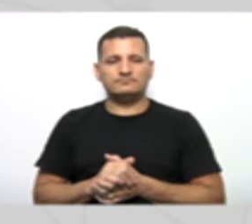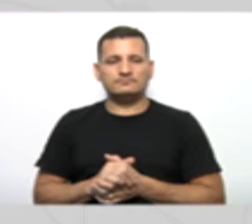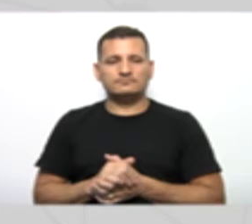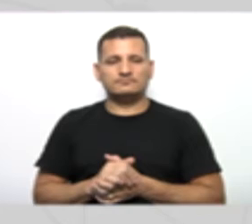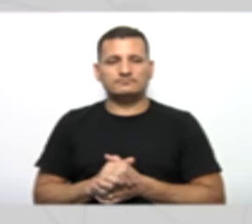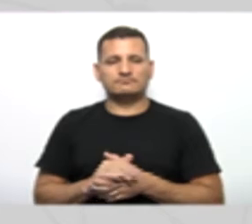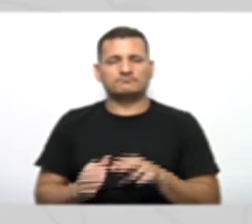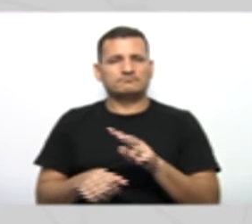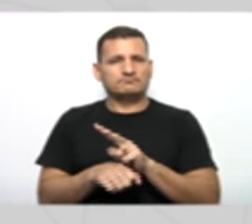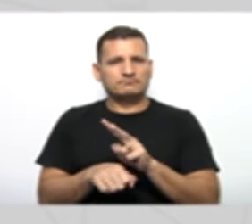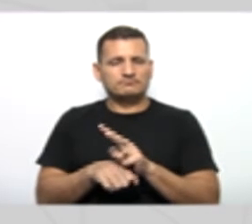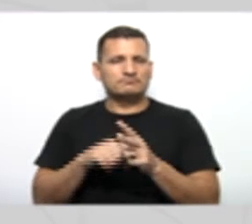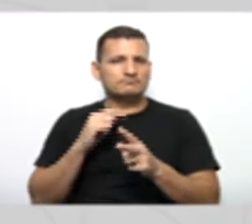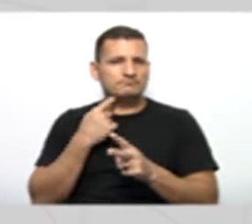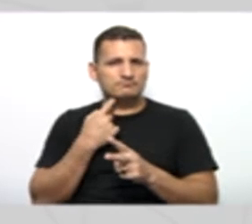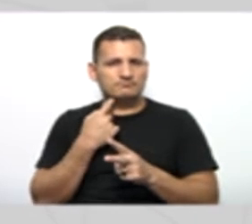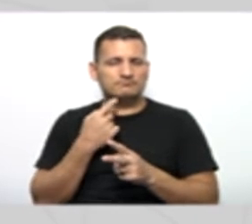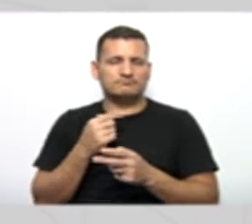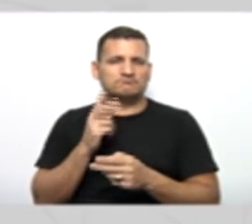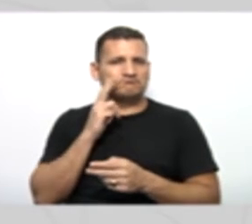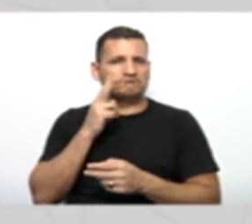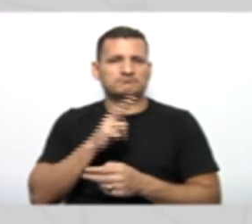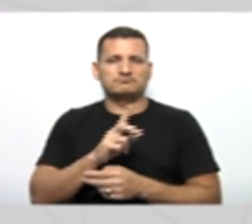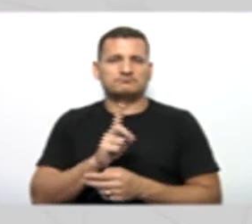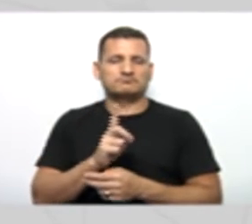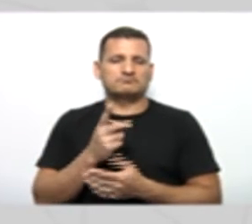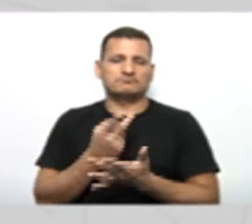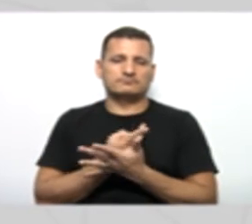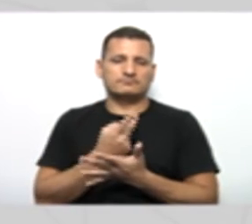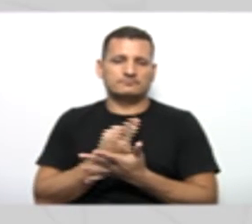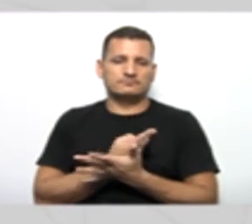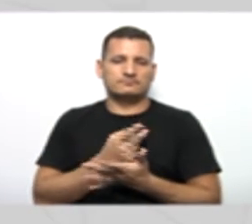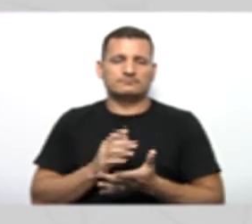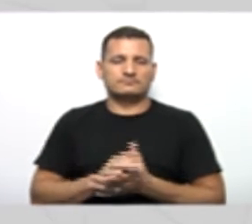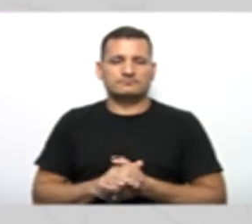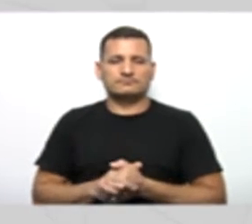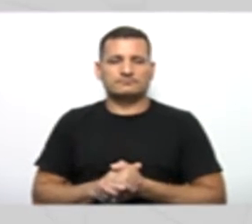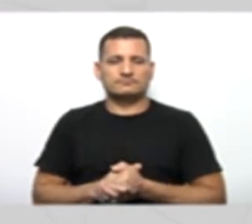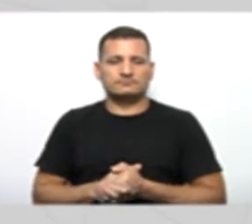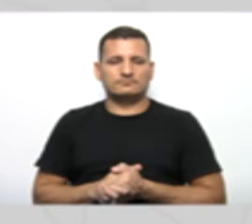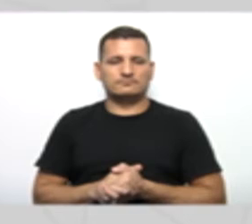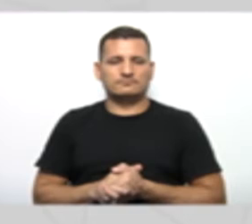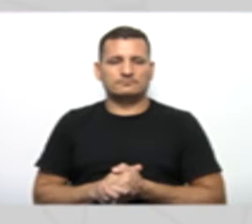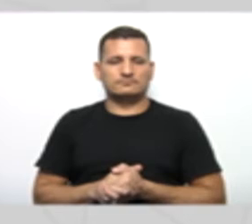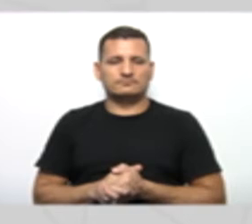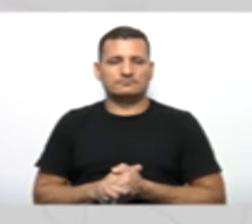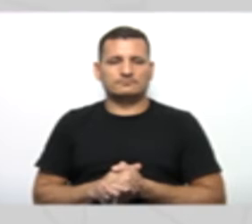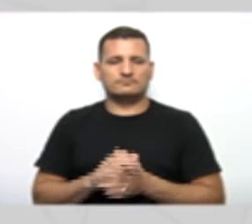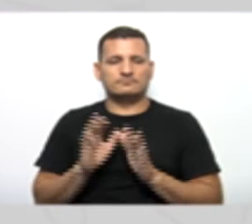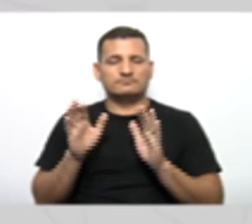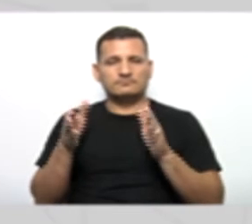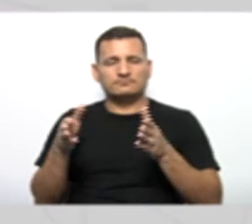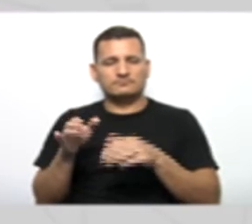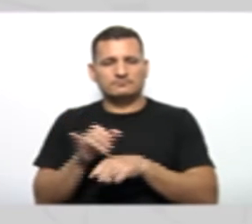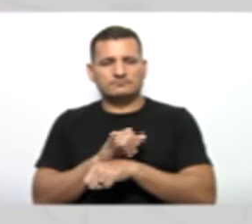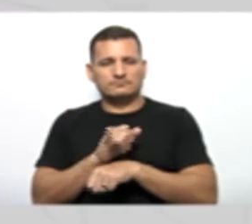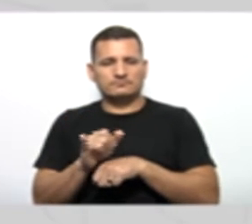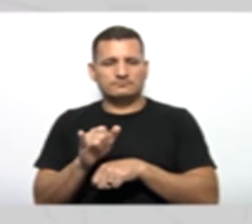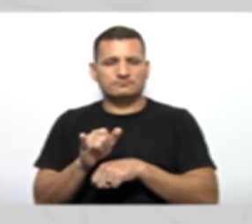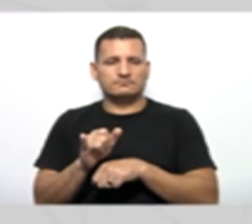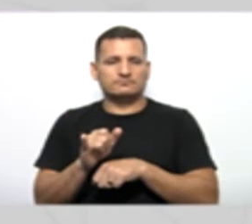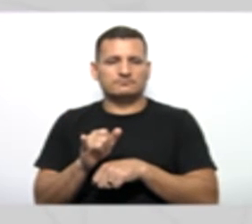Conservação da poluição, não vimos falar dessa estratégia de gestão ambiental. E a abordagem estratégica